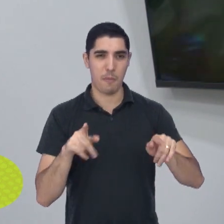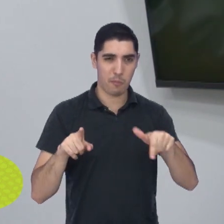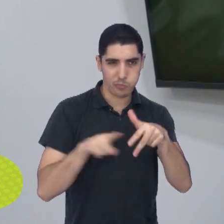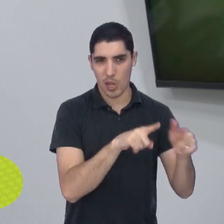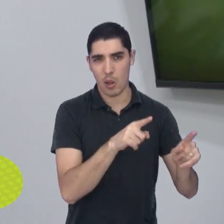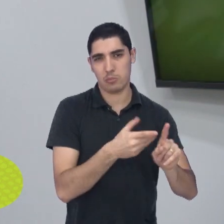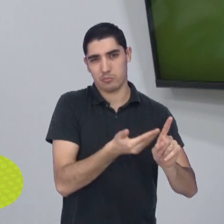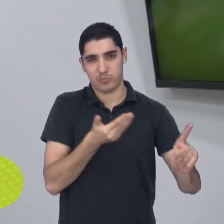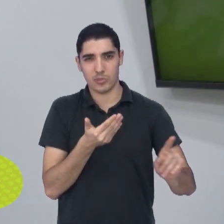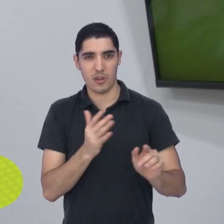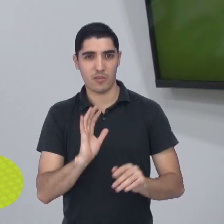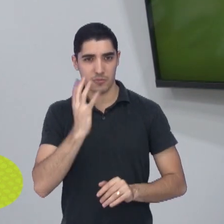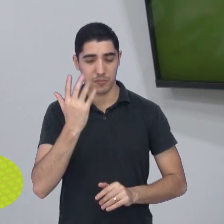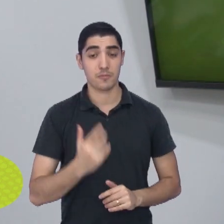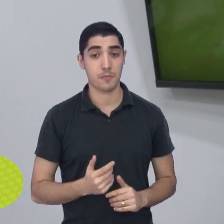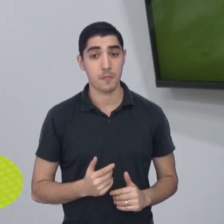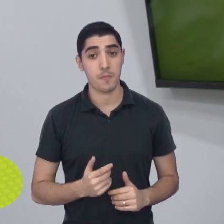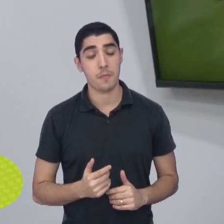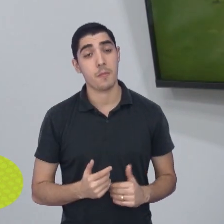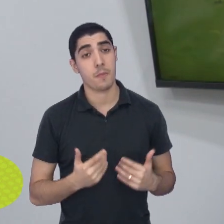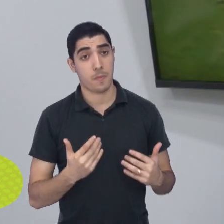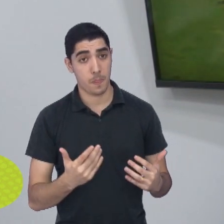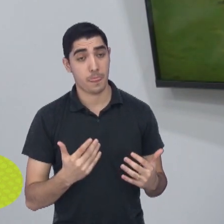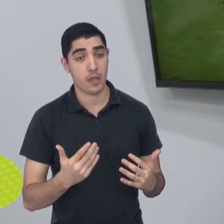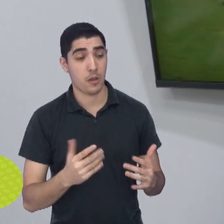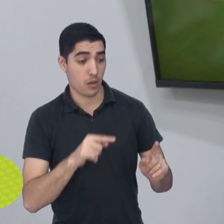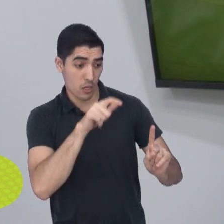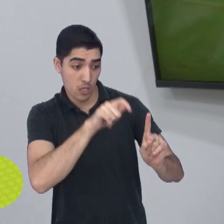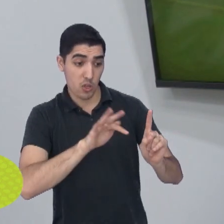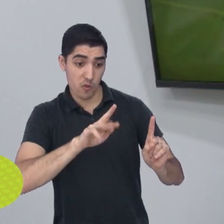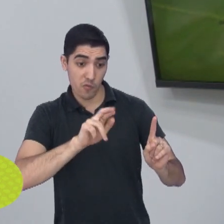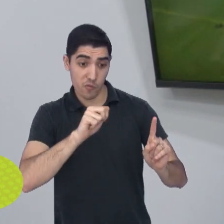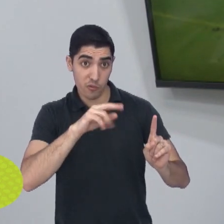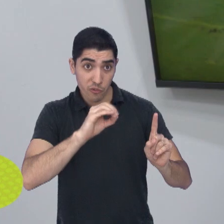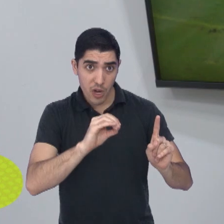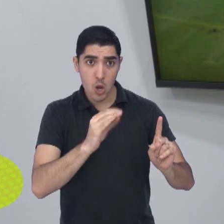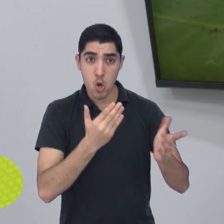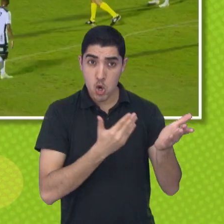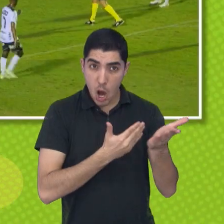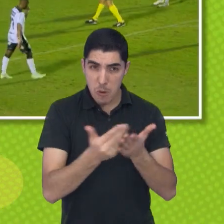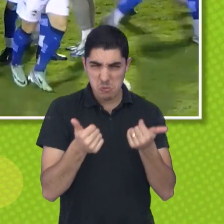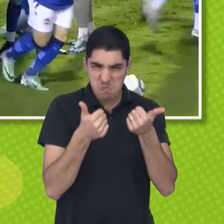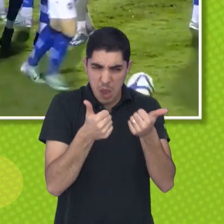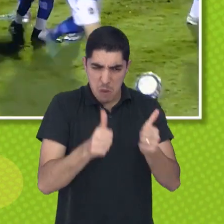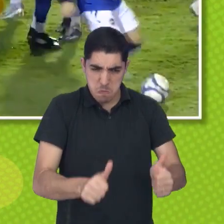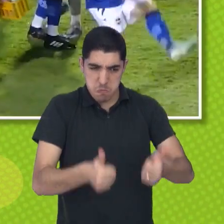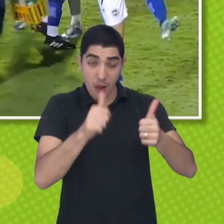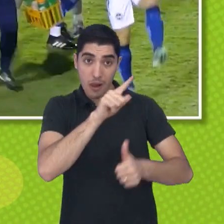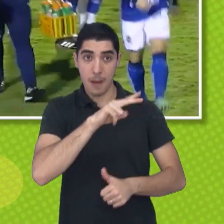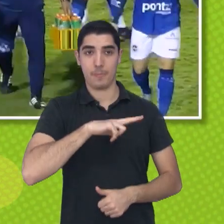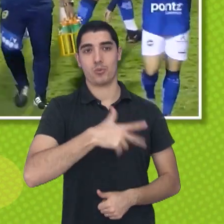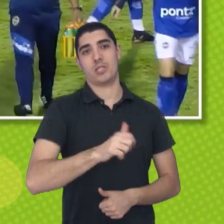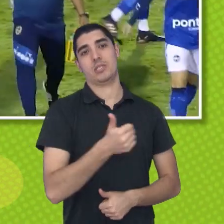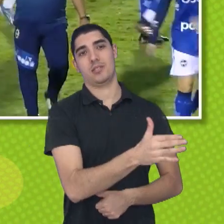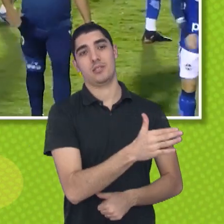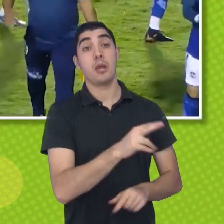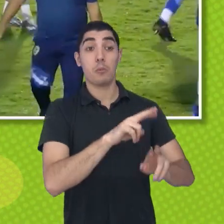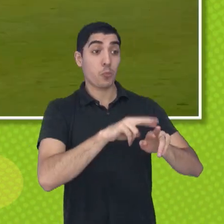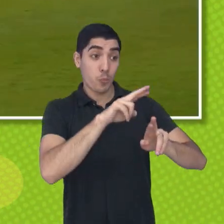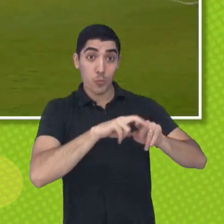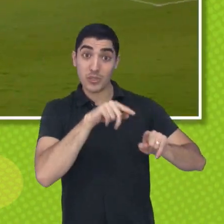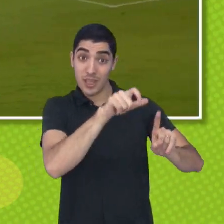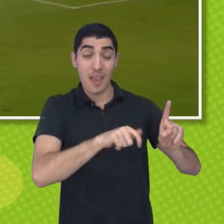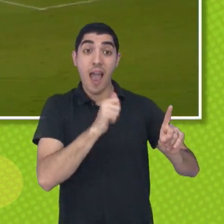jogador de transição e meia na Portuguesa. Então, ele é novidade isso para ele. Então,